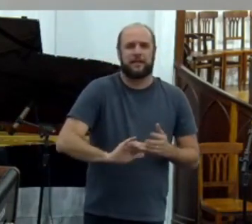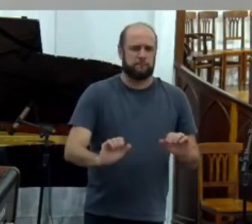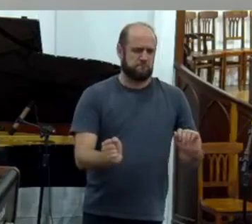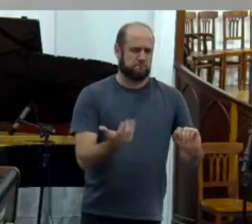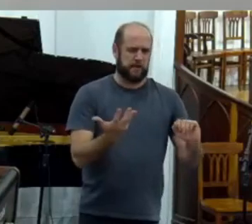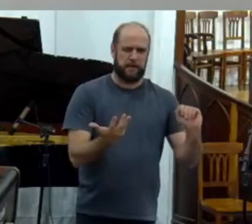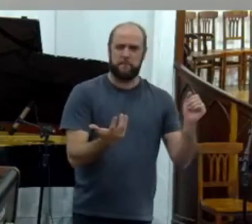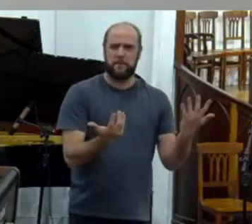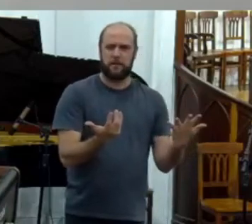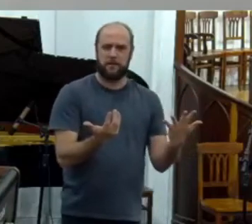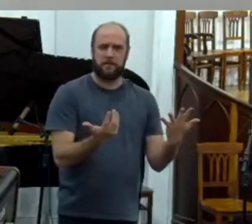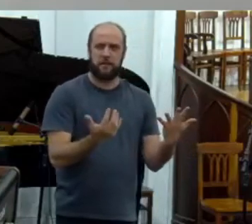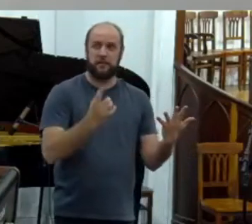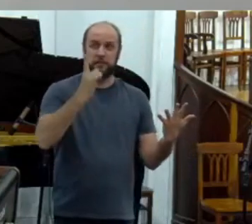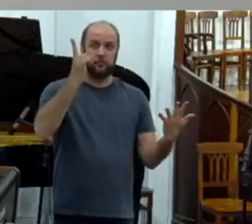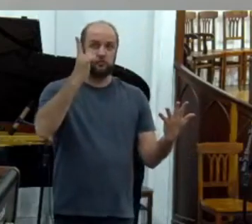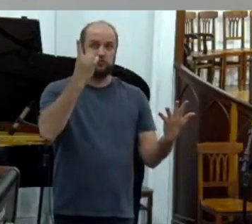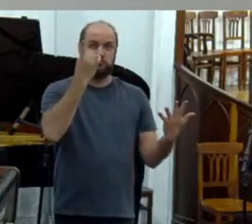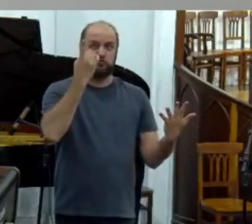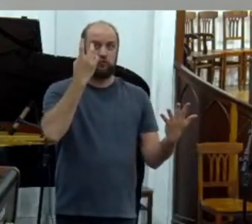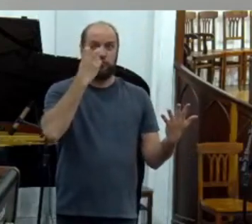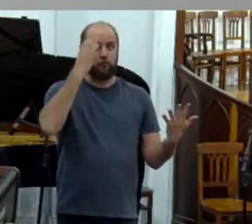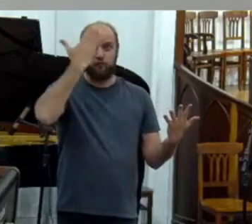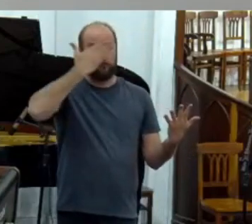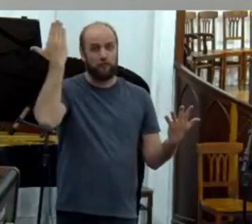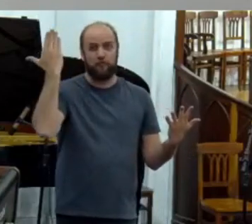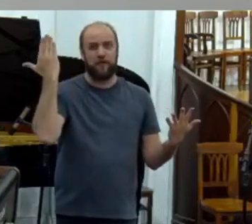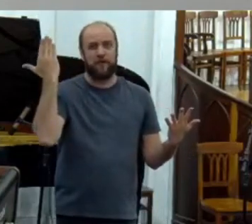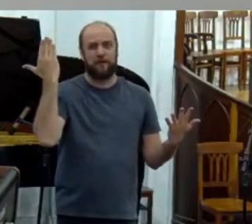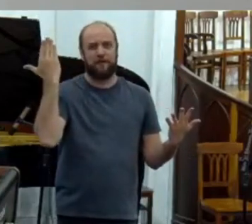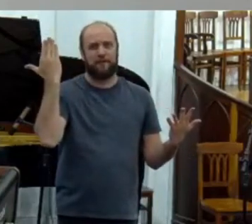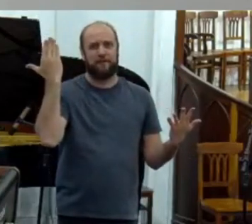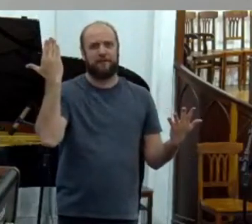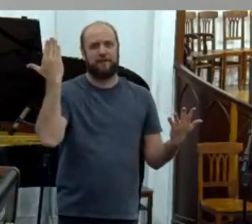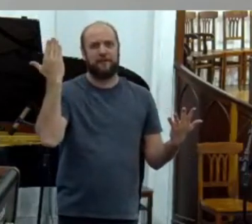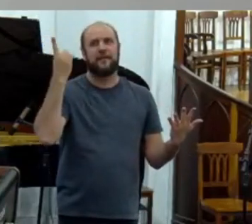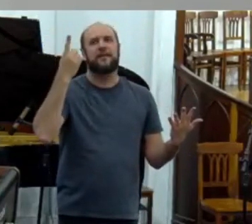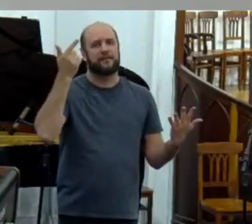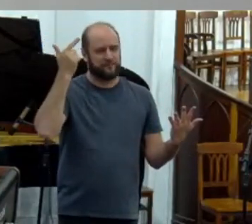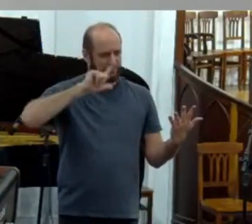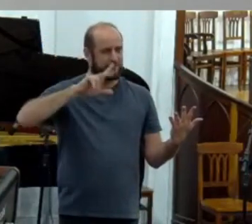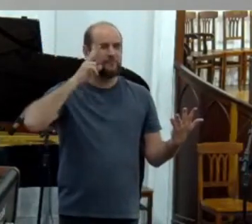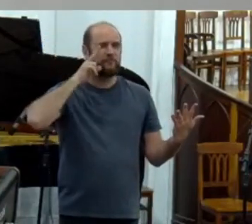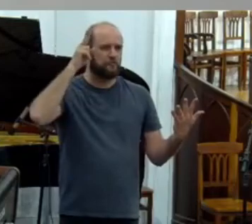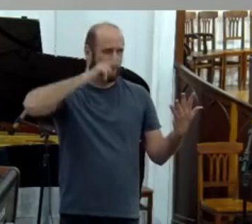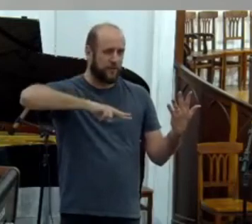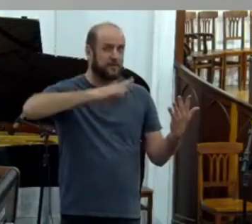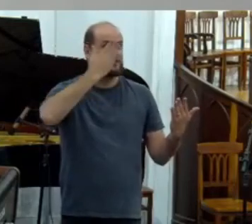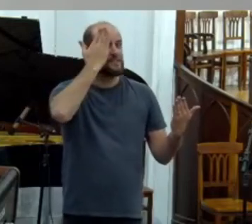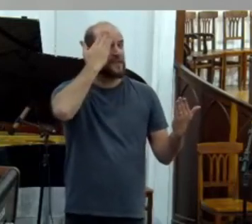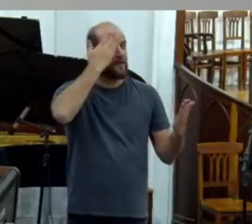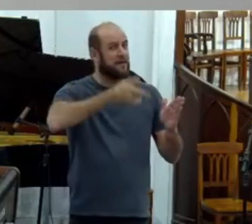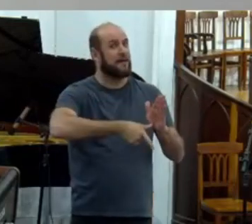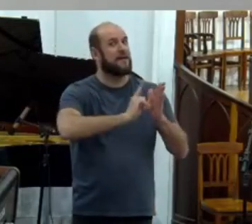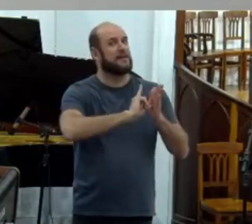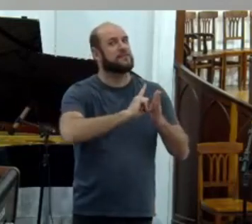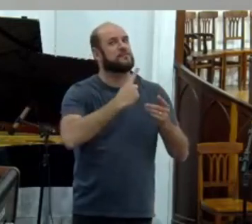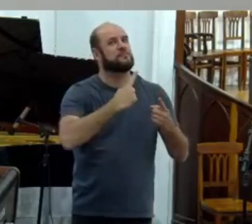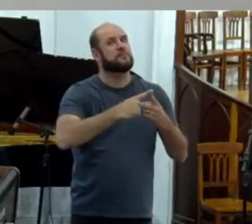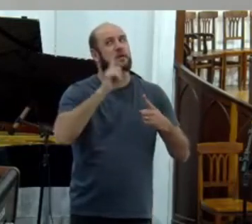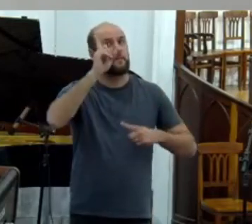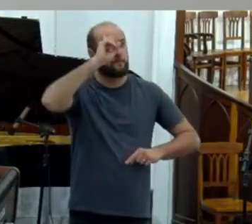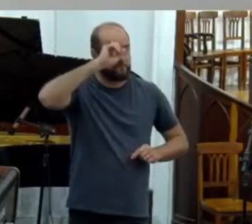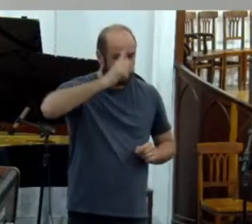aconteça nessa terra que o nosso Deus, que está fora do tempo, não seja capaz de prever, porque Ele mesmo